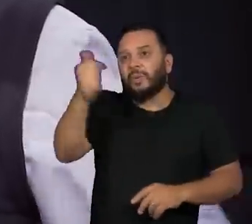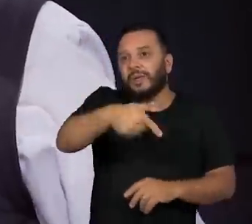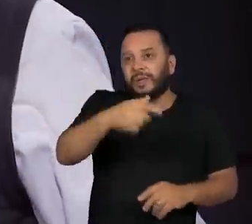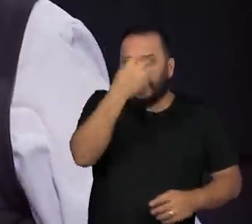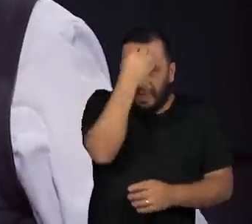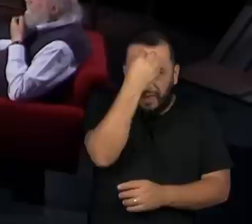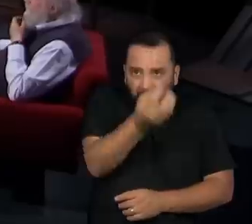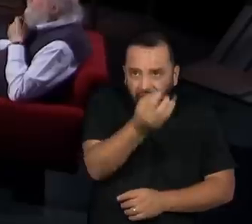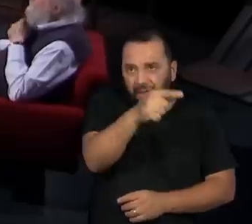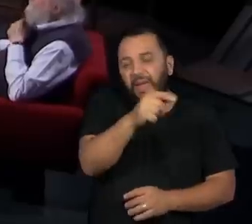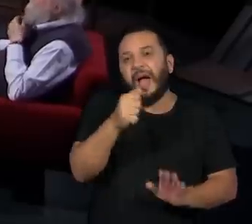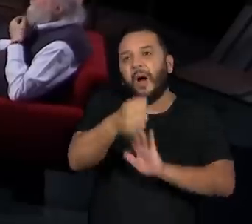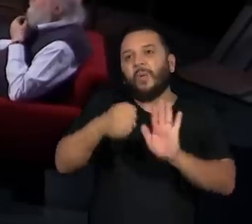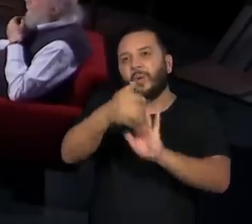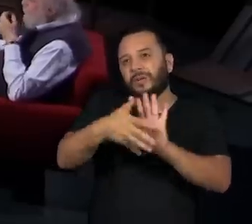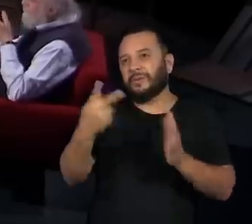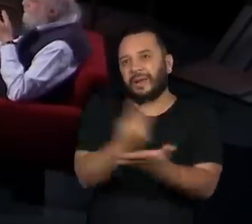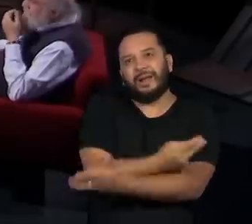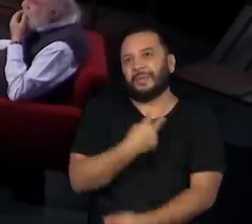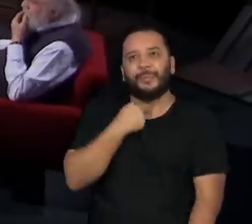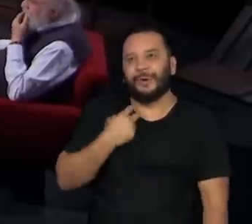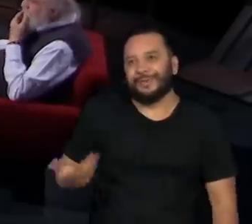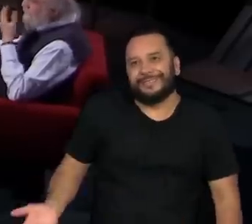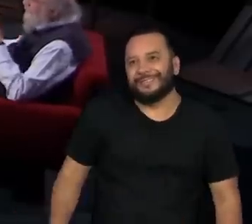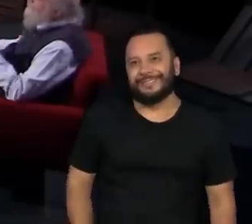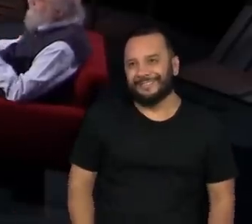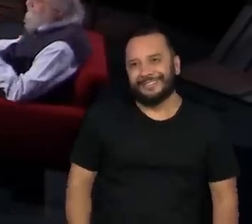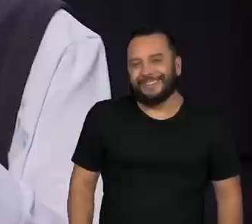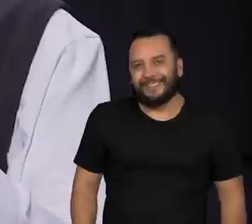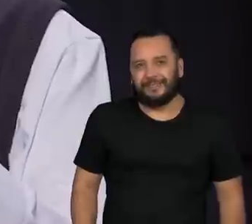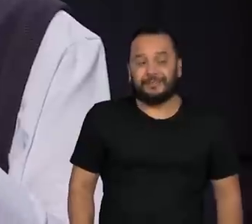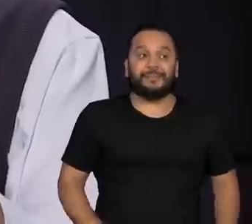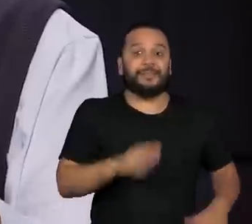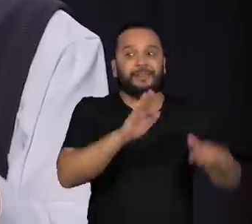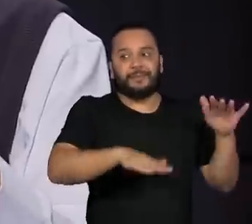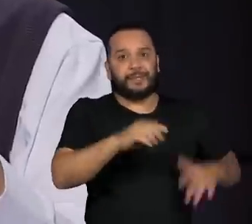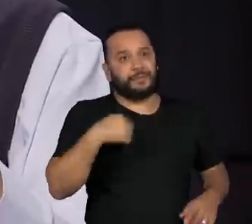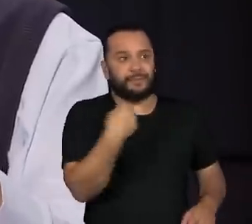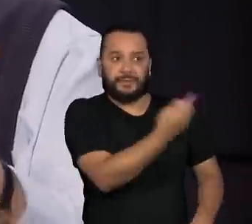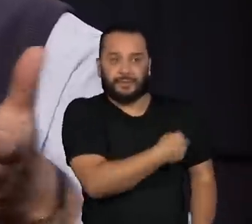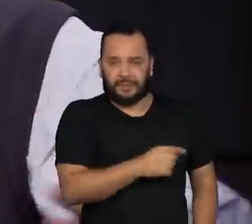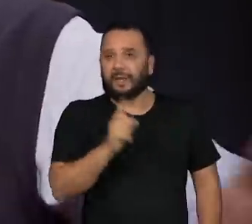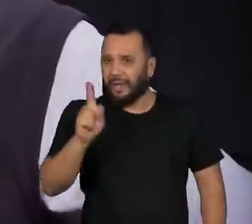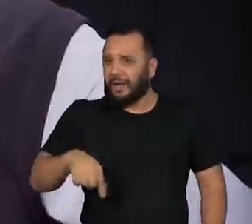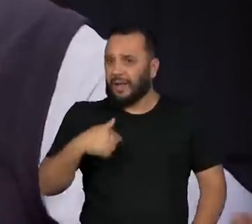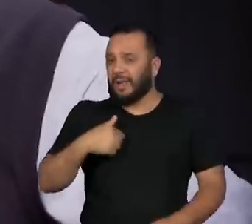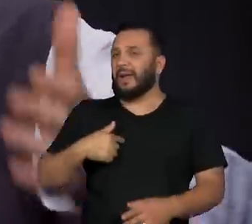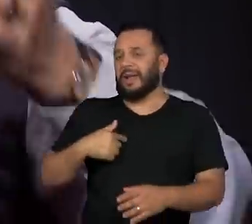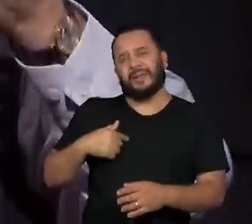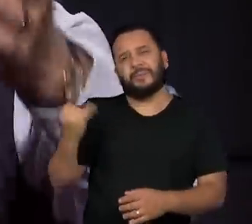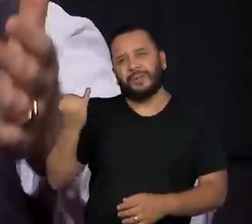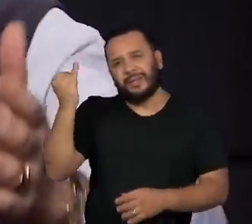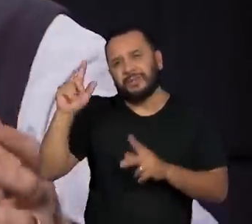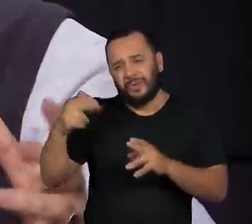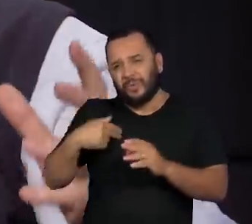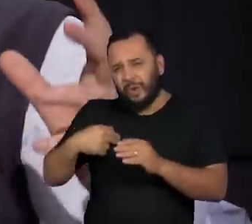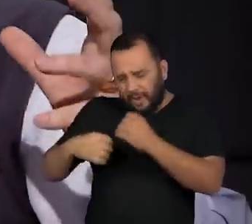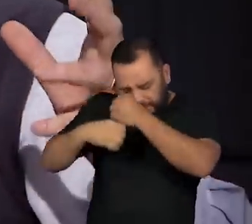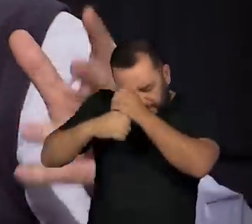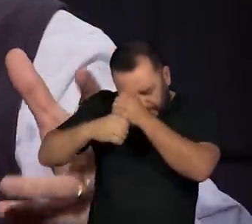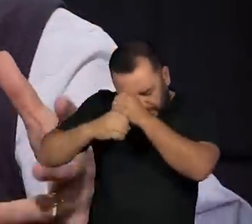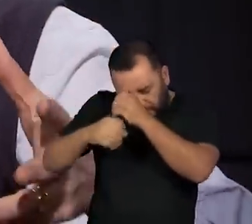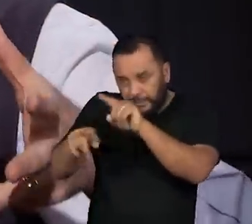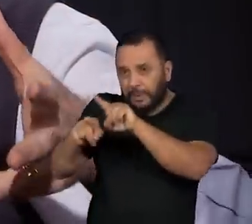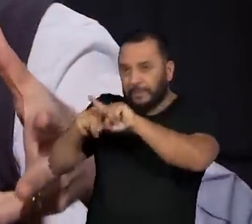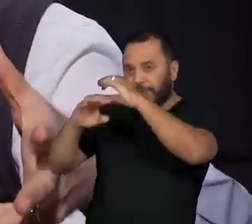errou mas era o algoritmo depende da gente eu diria o seguinte essa é uma ferramenta valiosíssima Como foi o microscópio Como foi o telescópio que